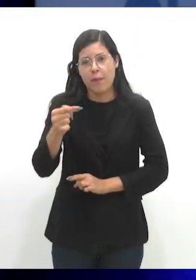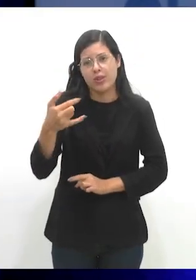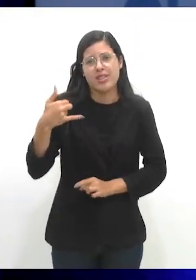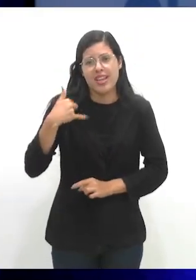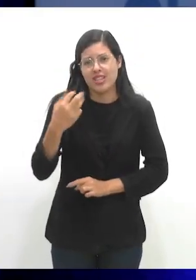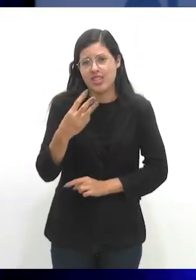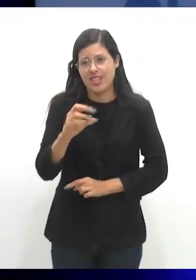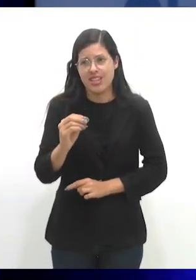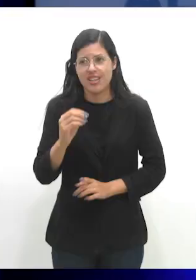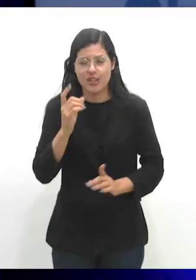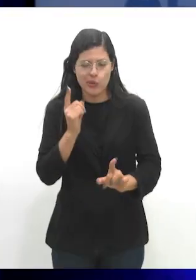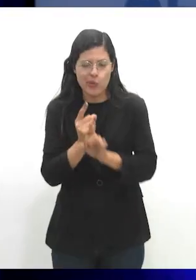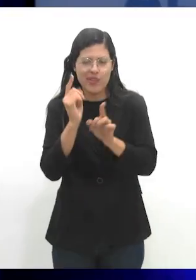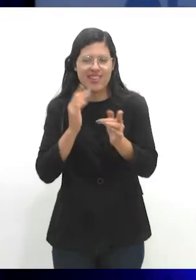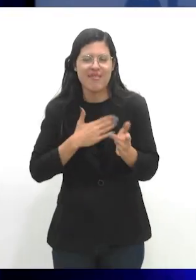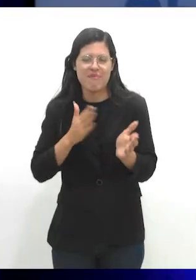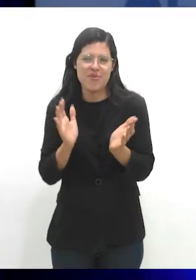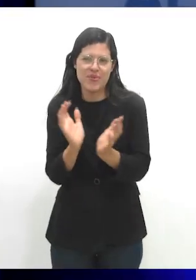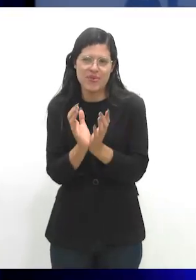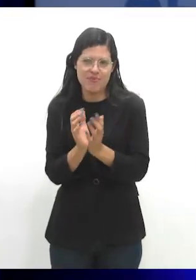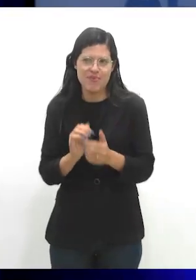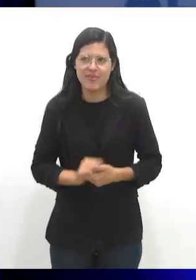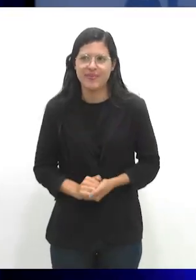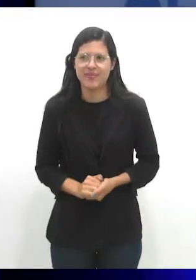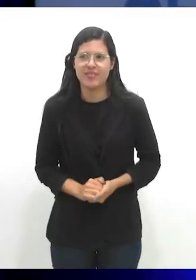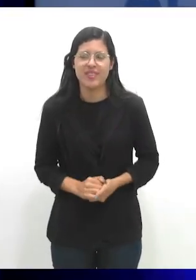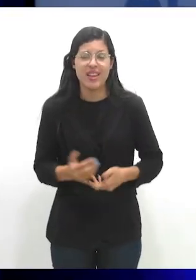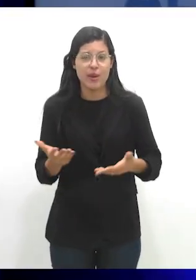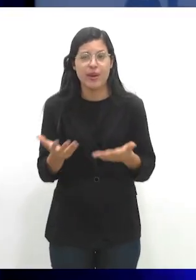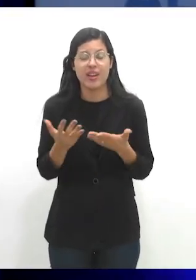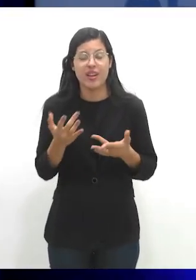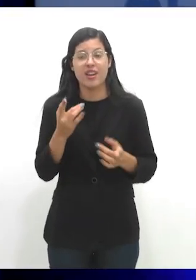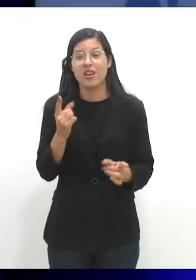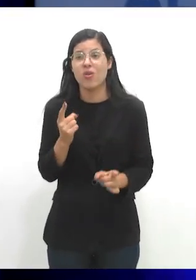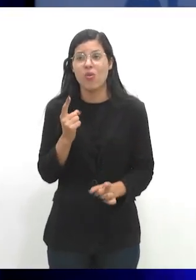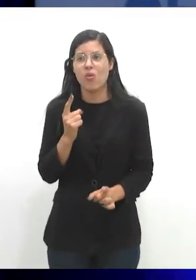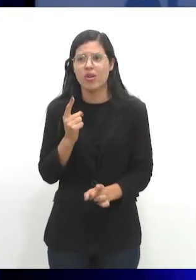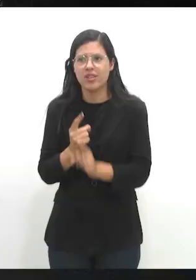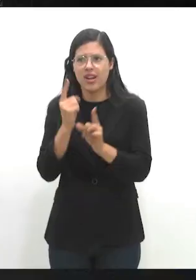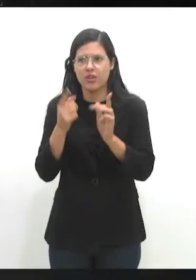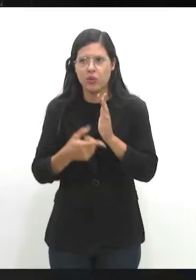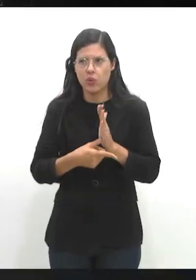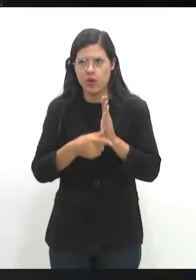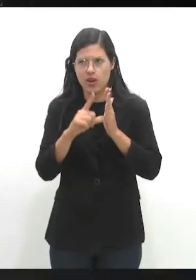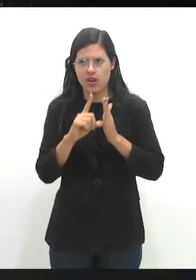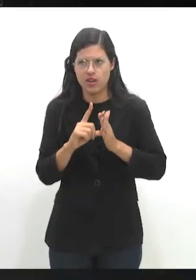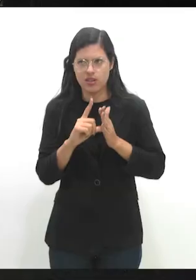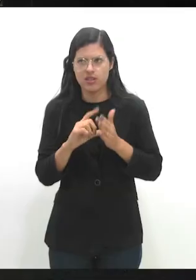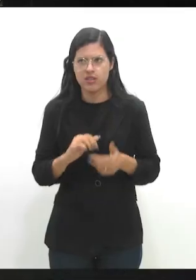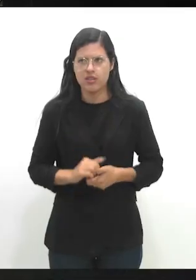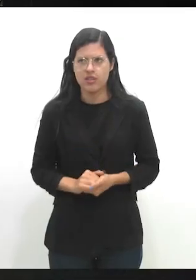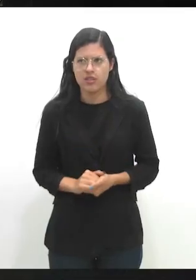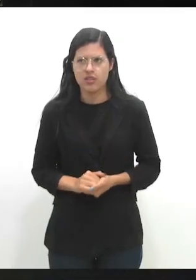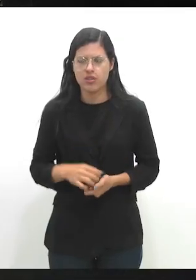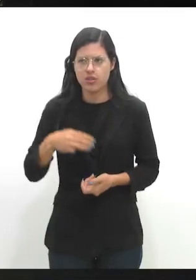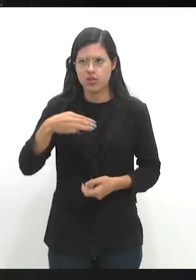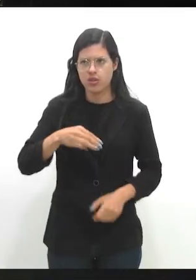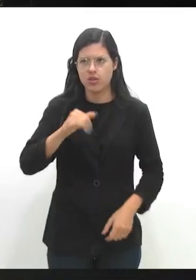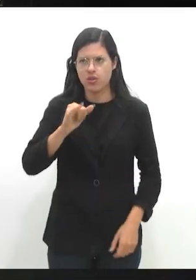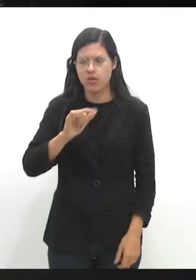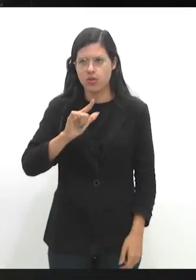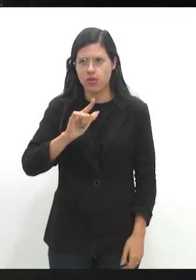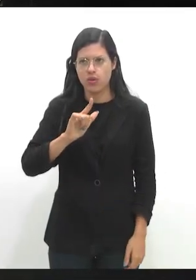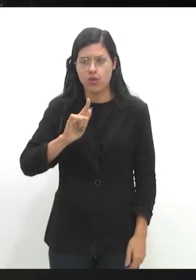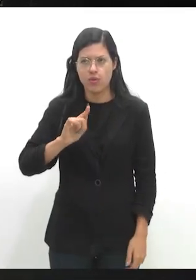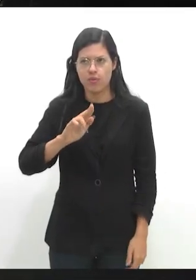30 que eu fui encontrar a minha tribo. Eu gostaria de ter encontrado a minha tribo antes. O Miguel